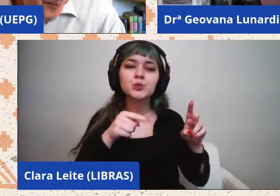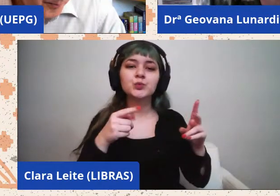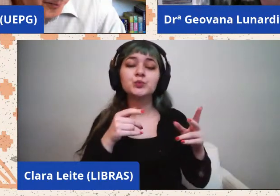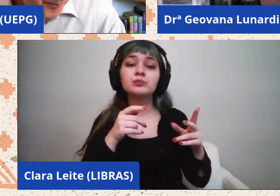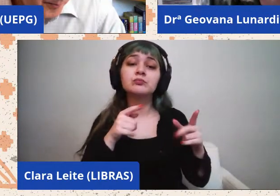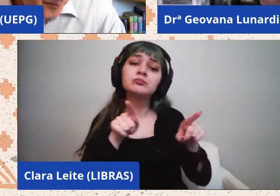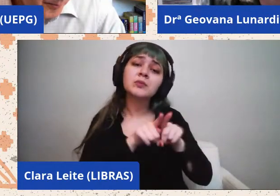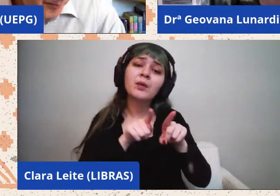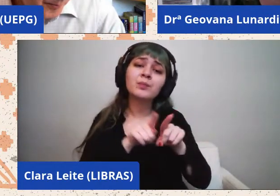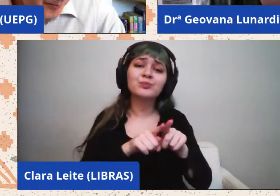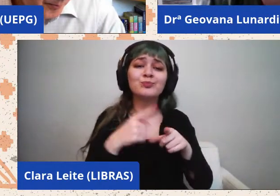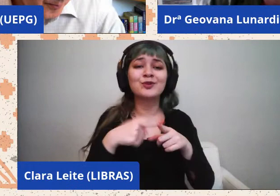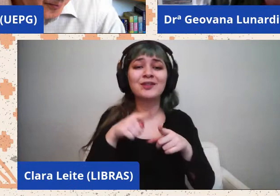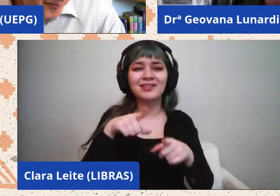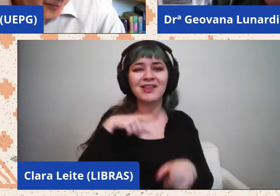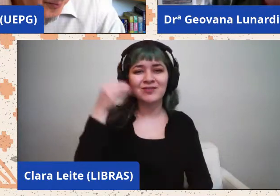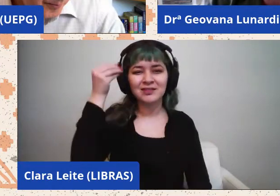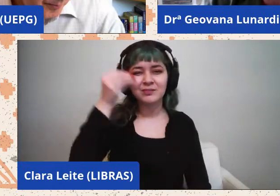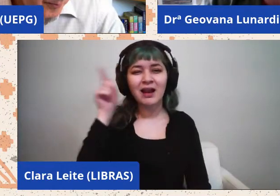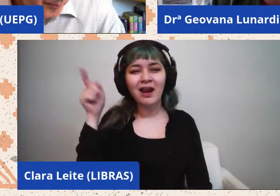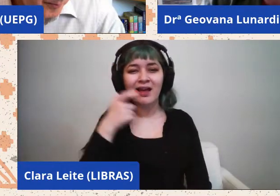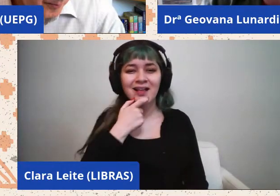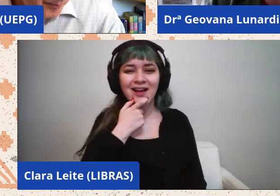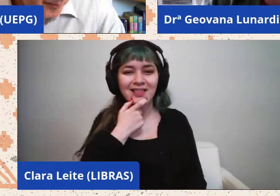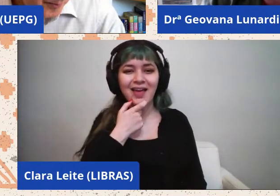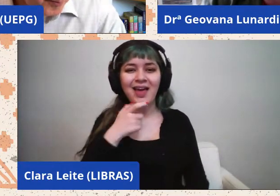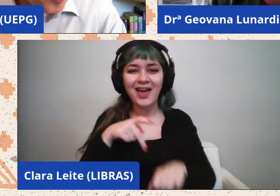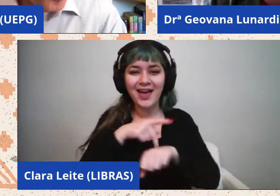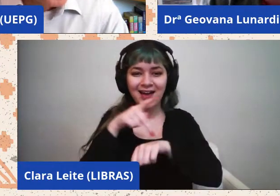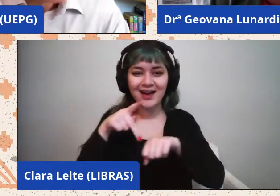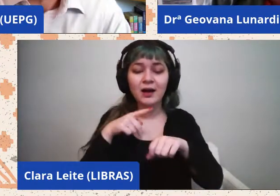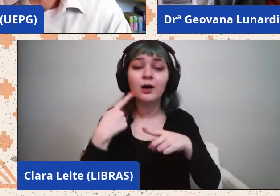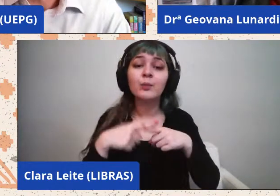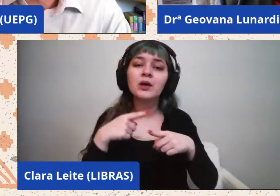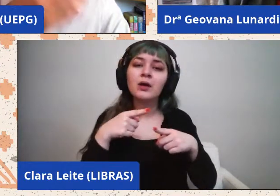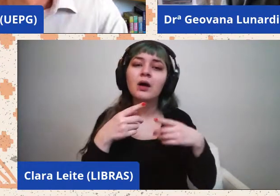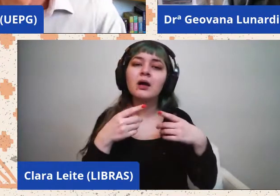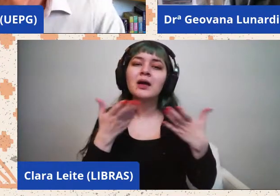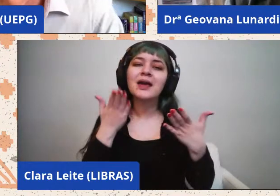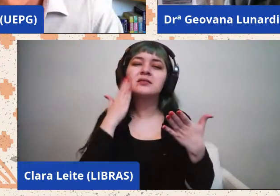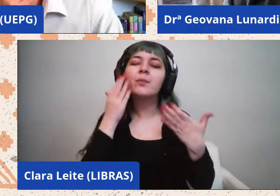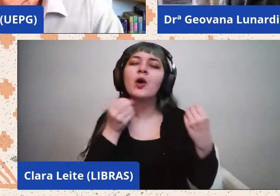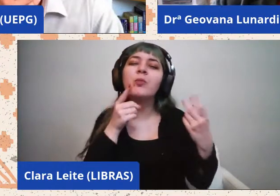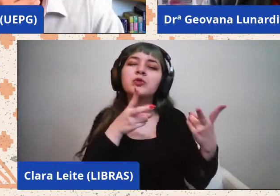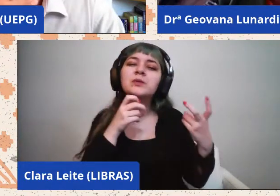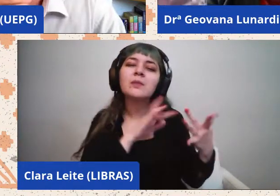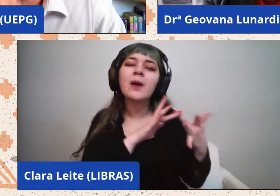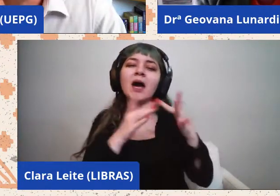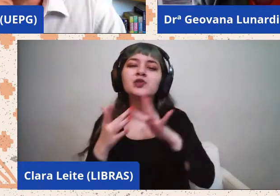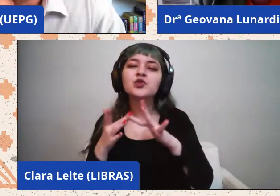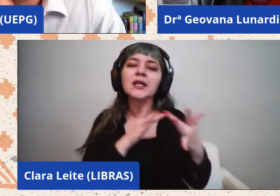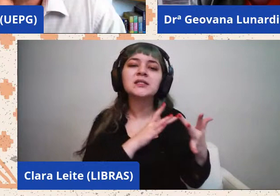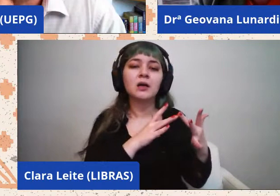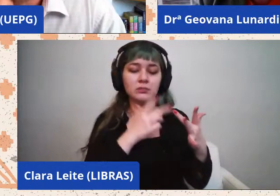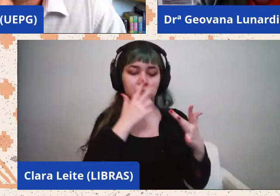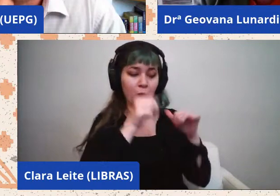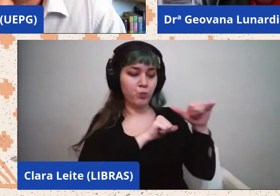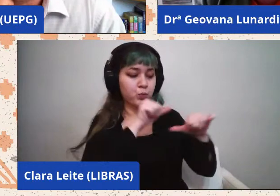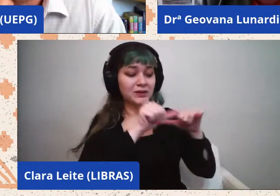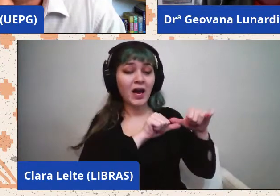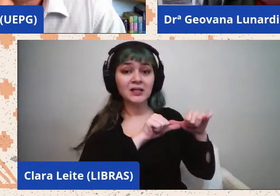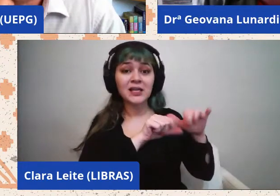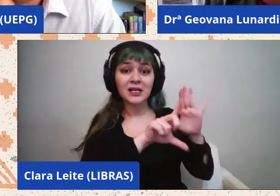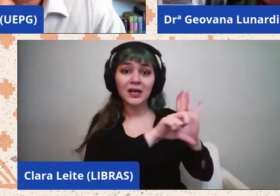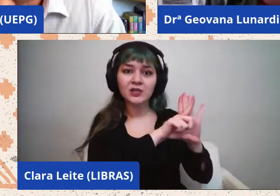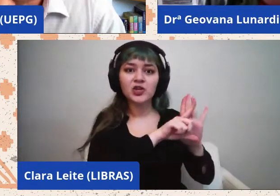pela tua experiência na Inglaterra, de como tu percebe essa articulação entre as mudanças em legislação e o desenvolvimento